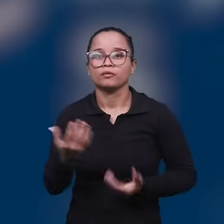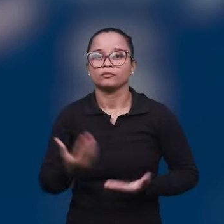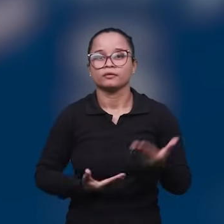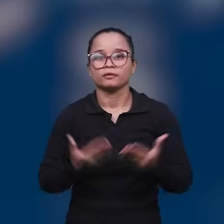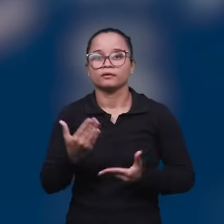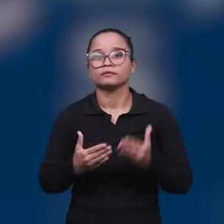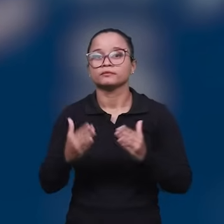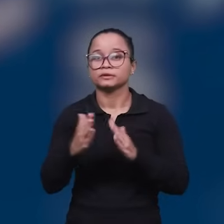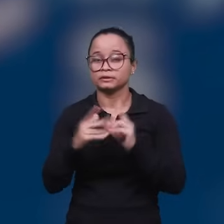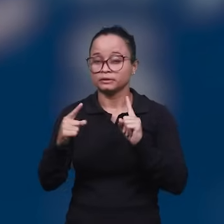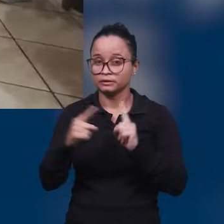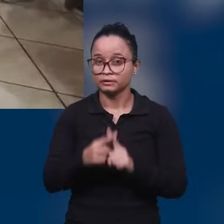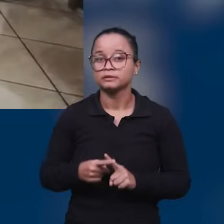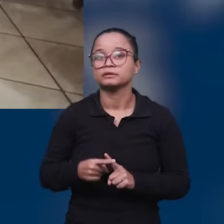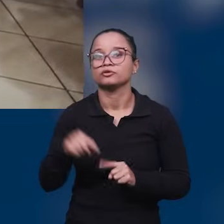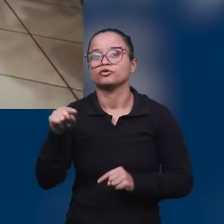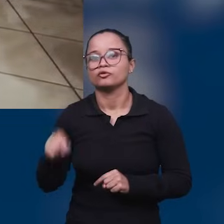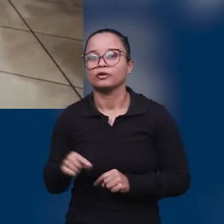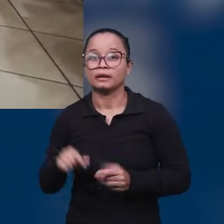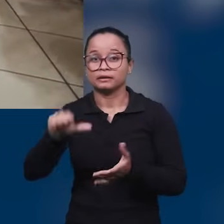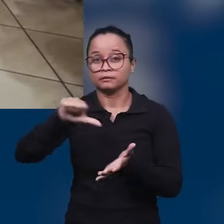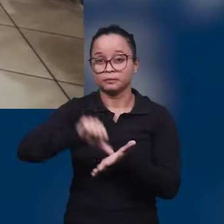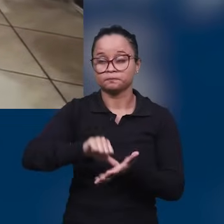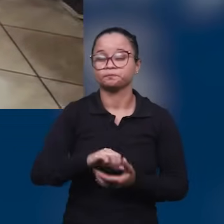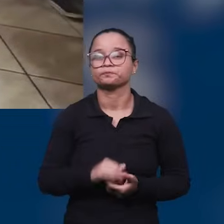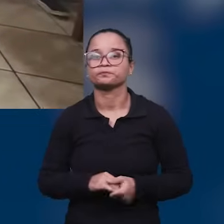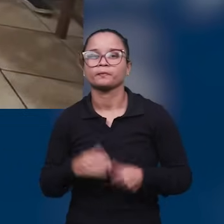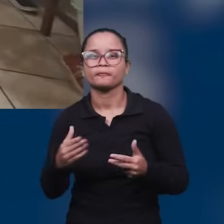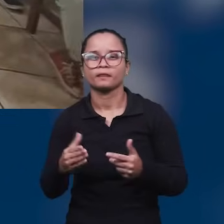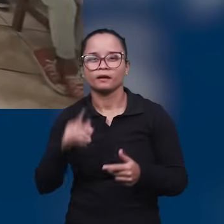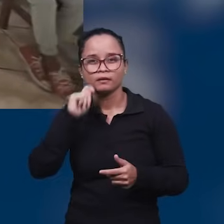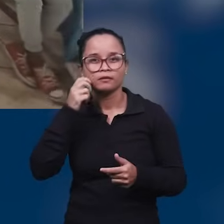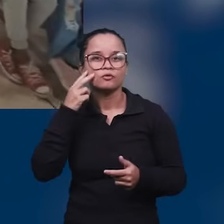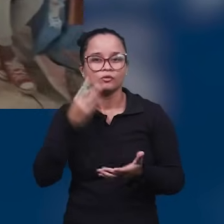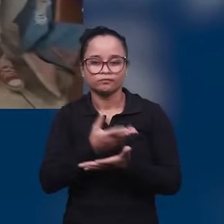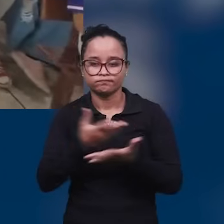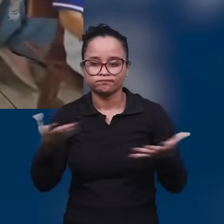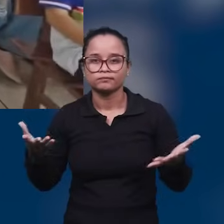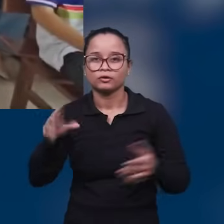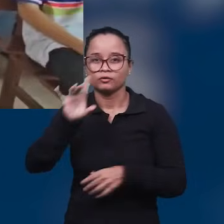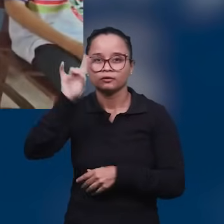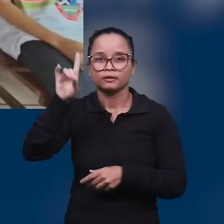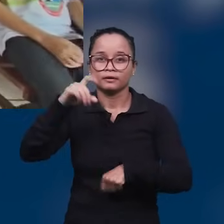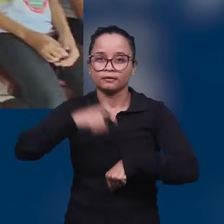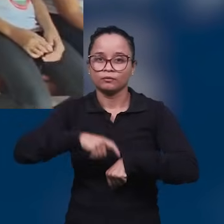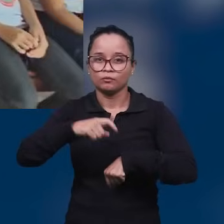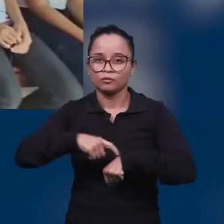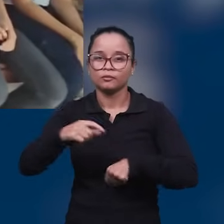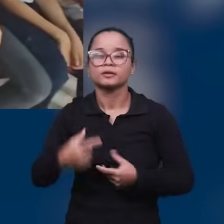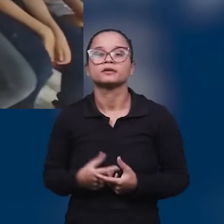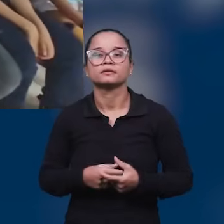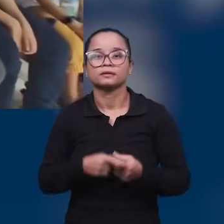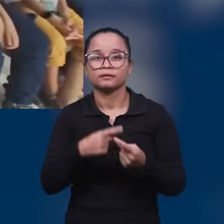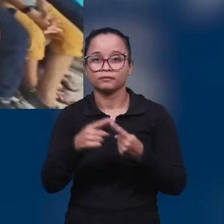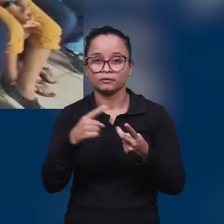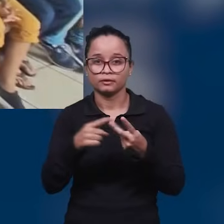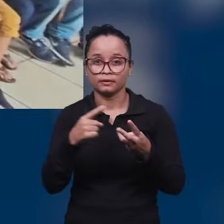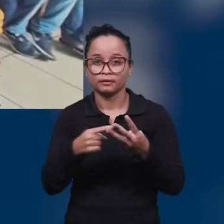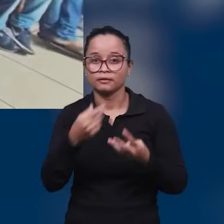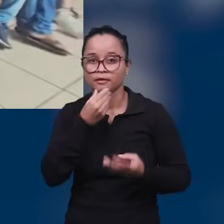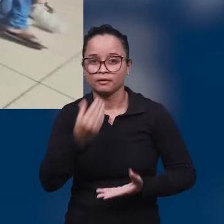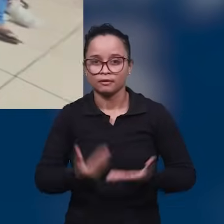famílias à casa do nosso Deus. E agora testemunhamos um grande milagre operado pelo nosso Deus na cidade de Paulo Afonso, na